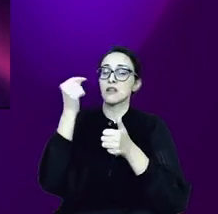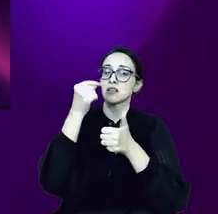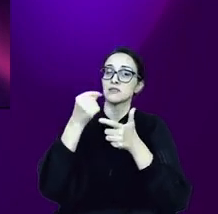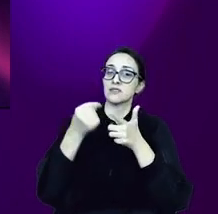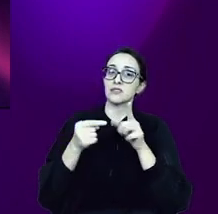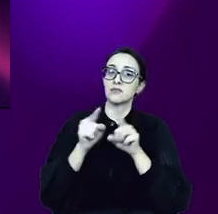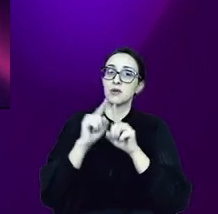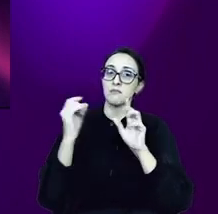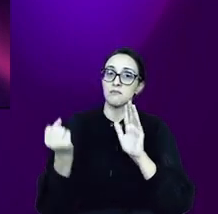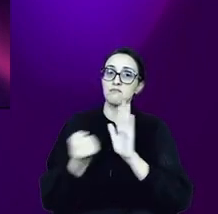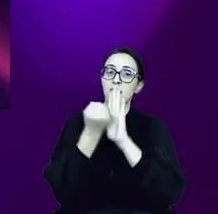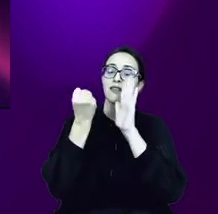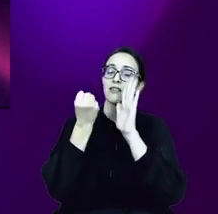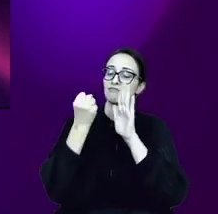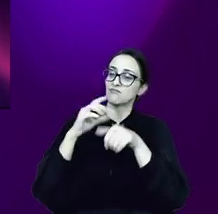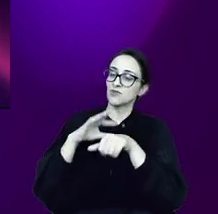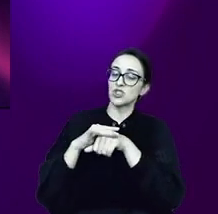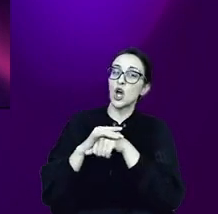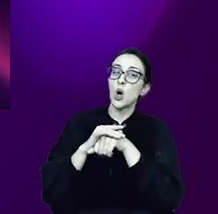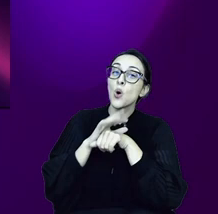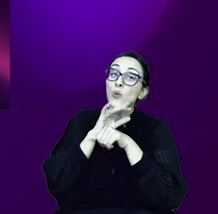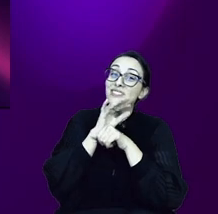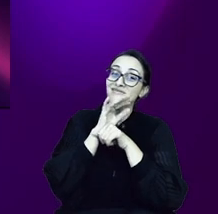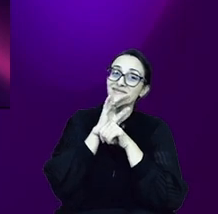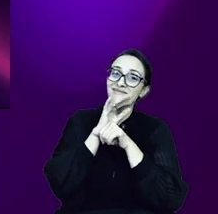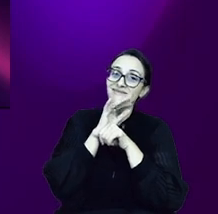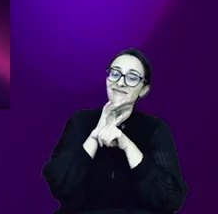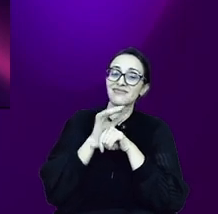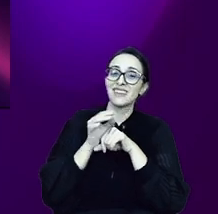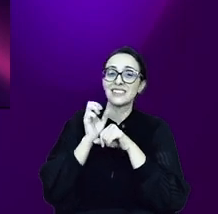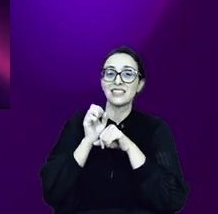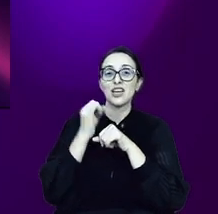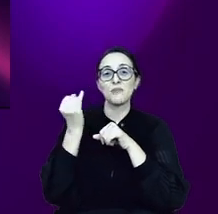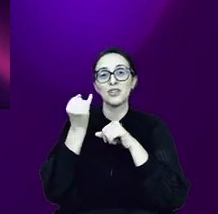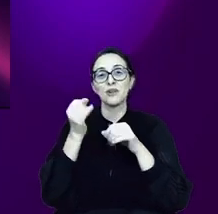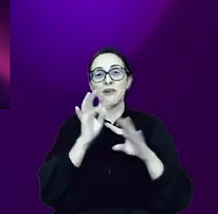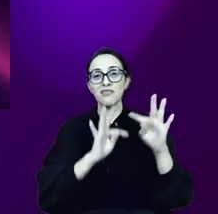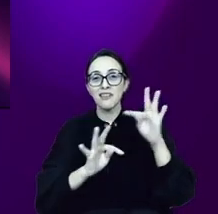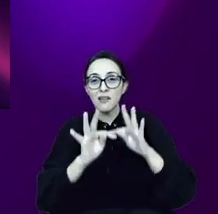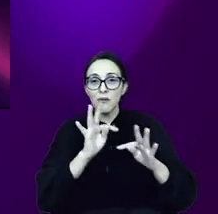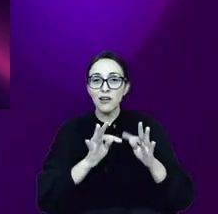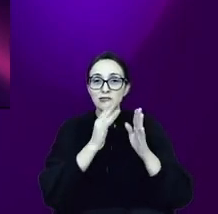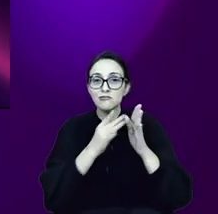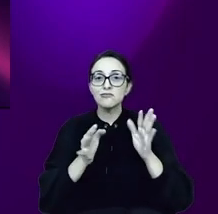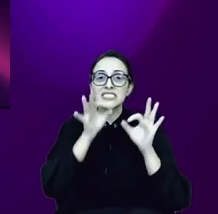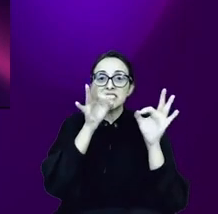ele marca um prognóstico muito ruim. Isso é importante para a definição de terapias.